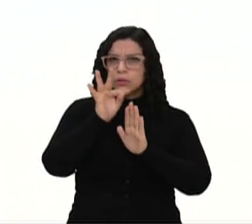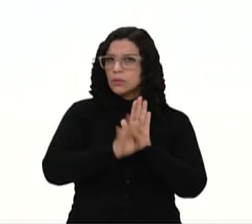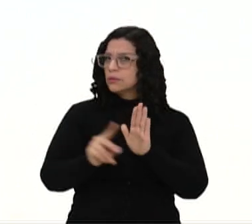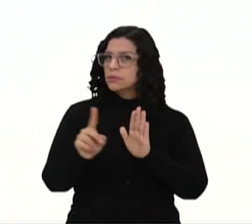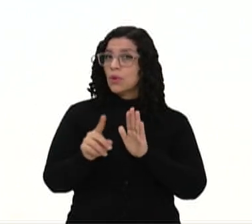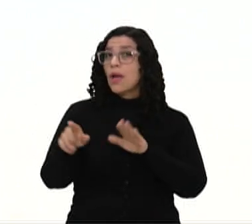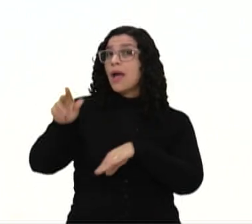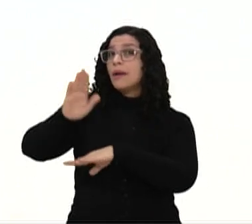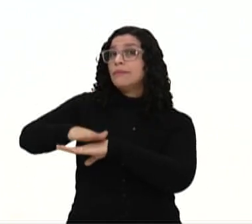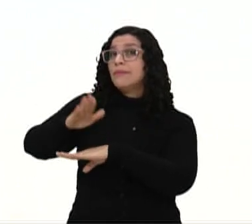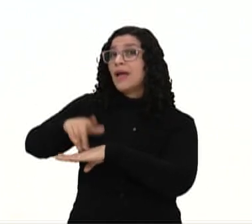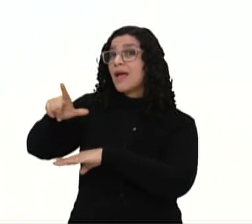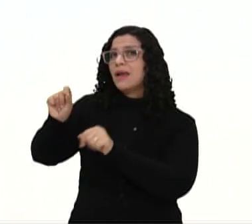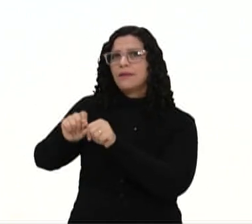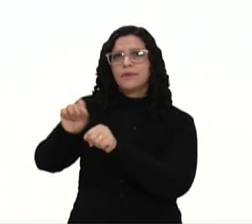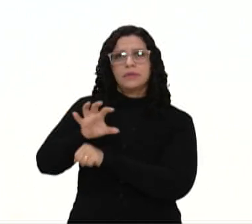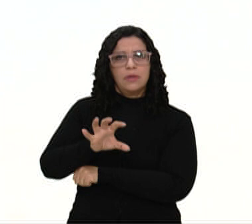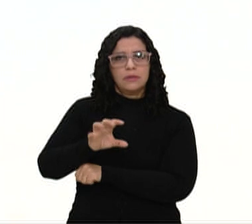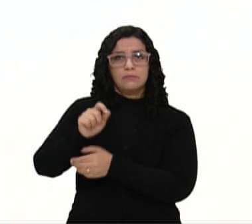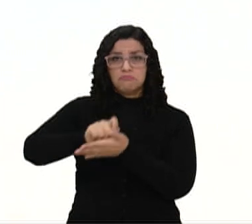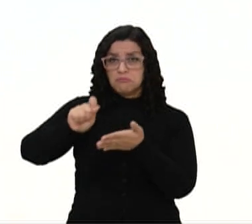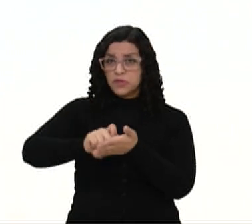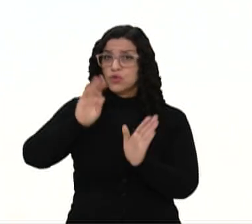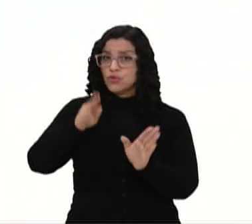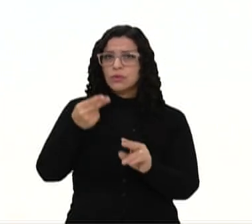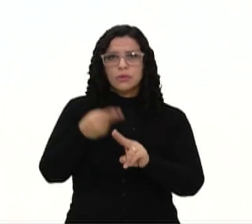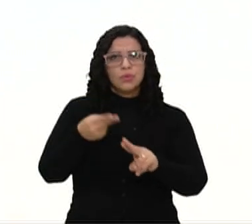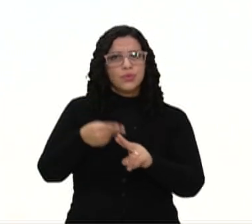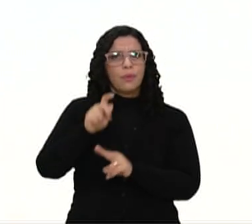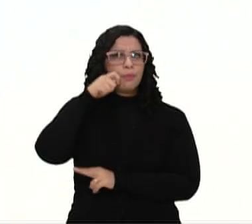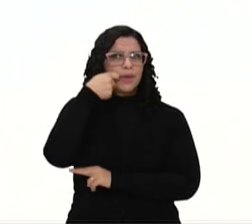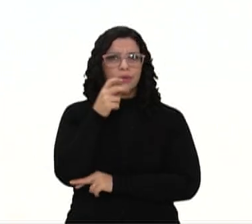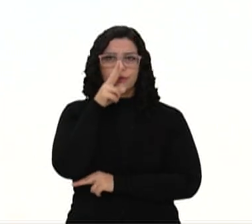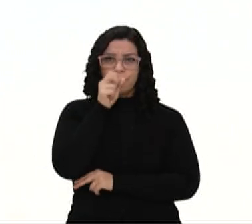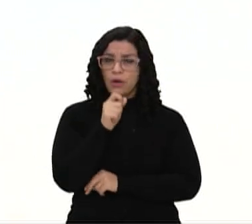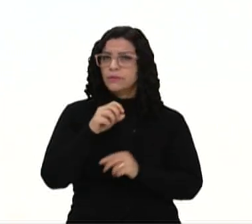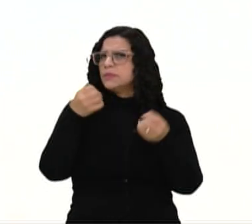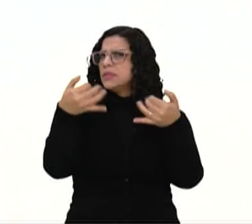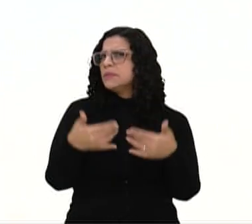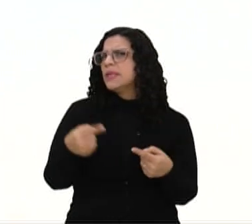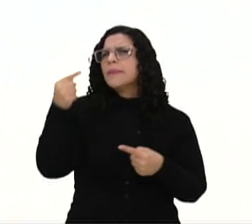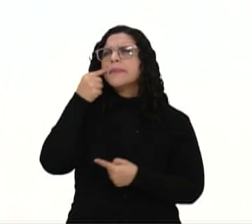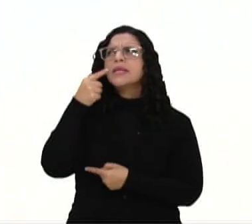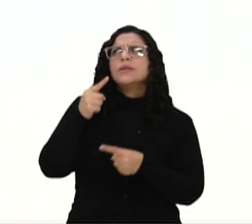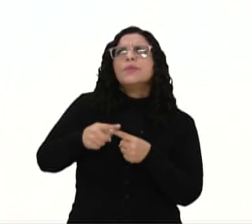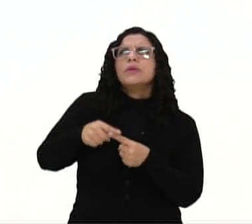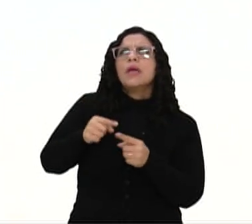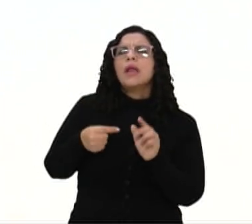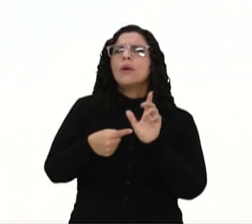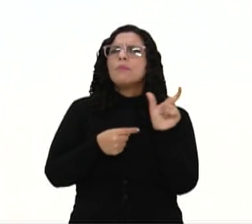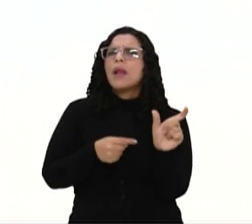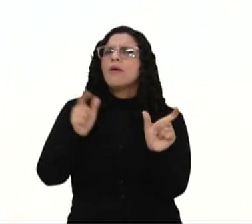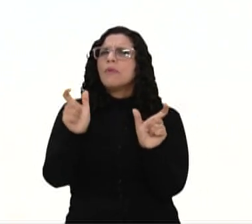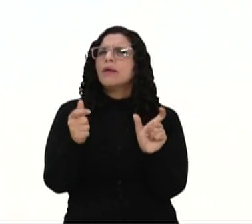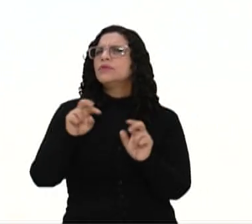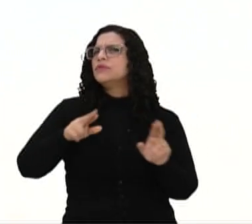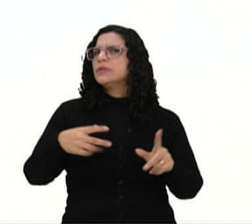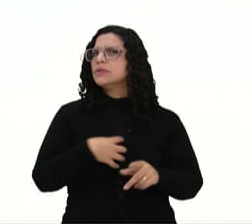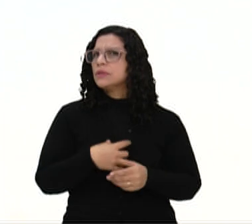no texto. Foi a própria autora que escreveu e utilizou esse recurso. Explique, pense, qual foi o objetivo dela?